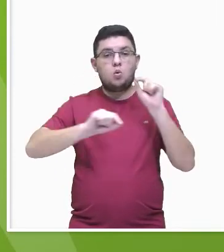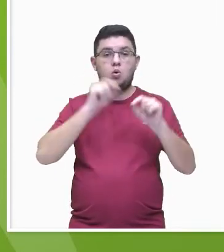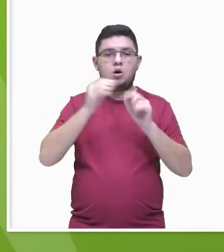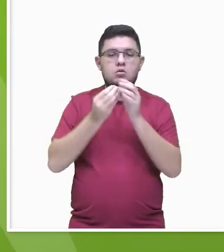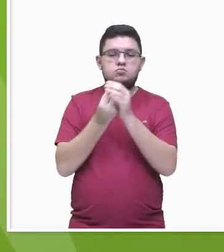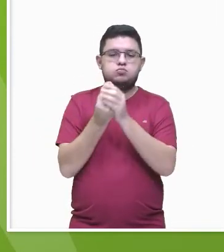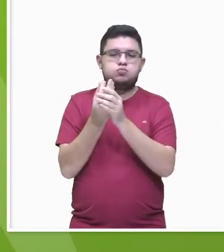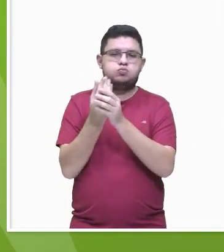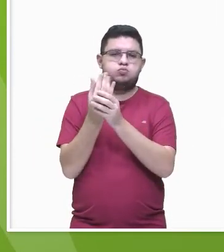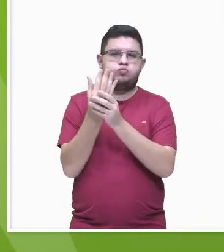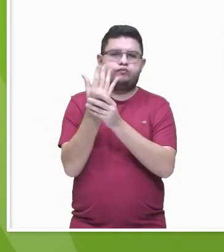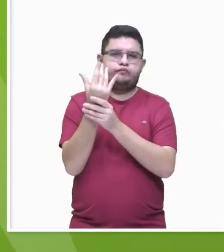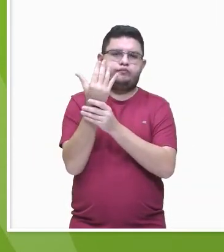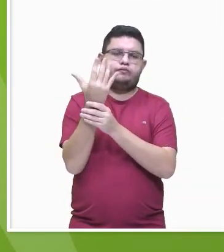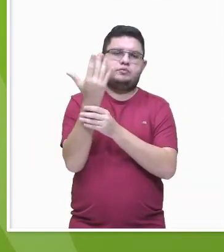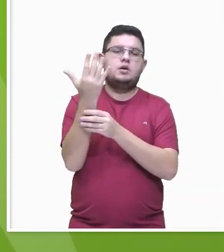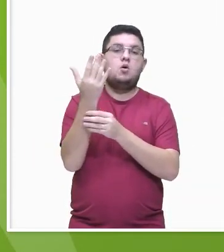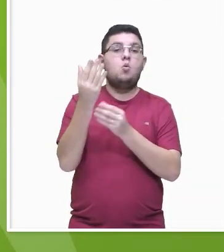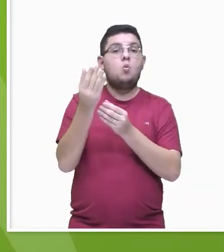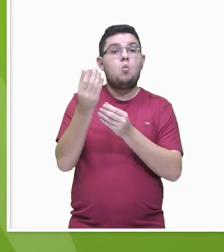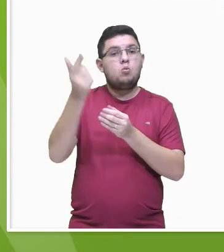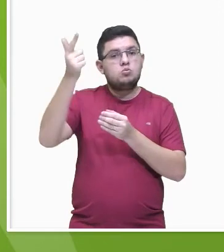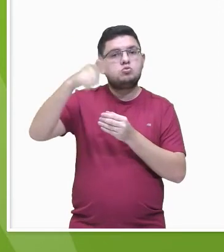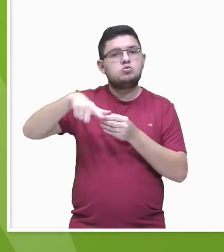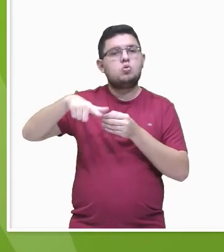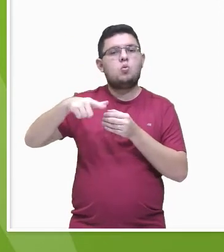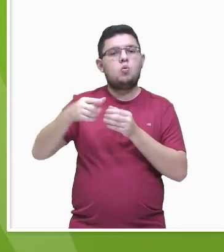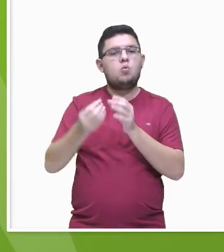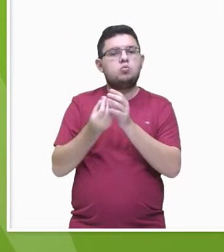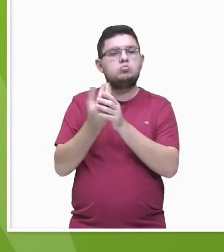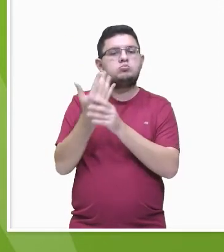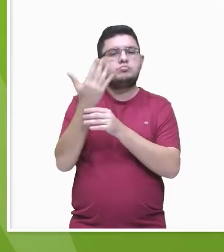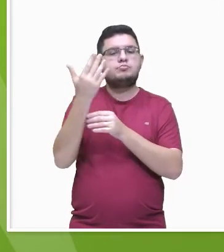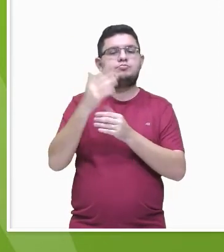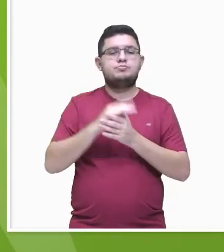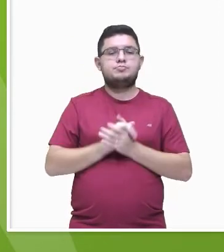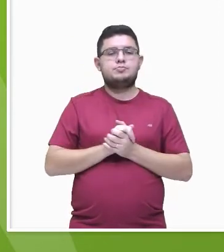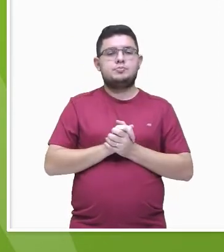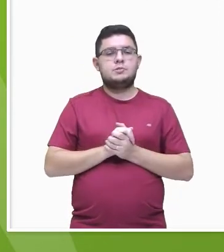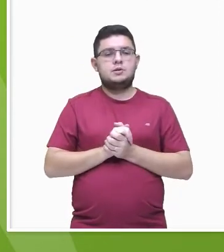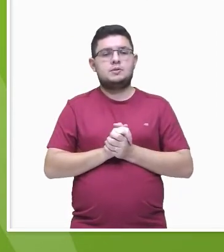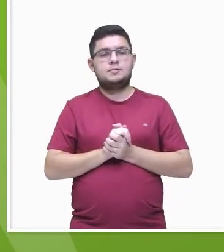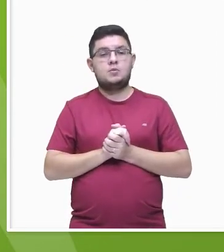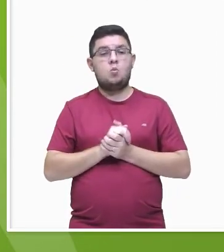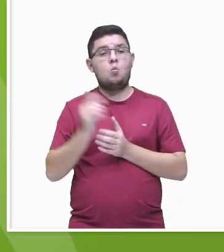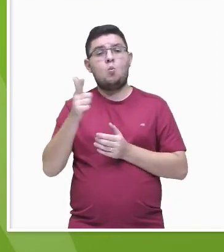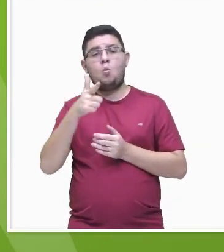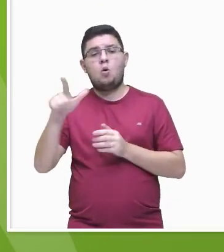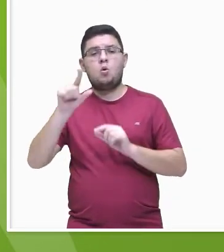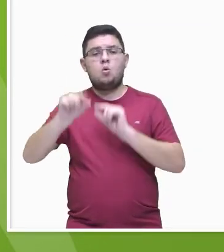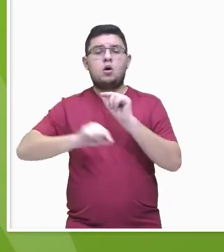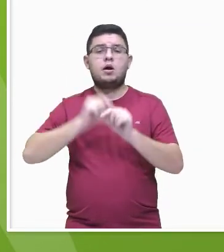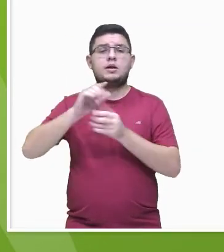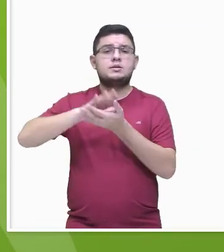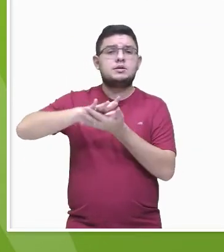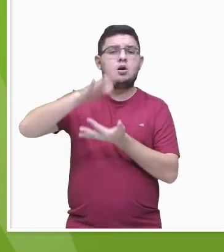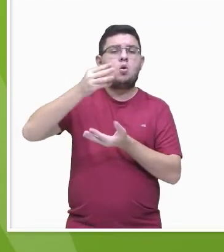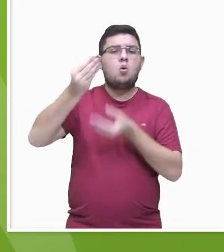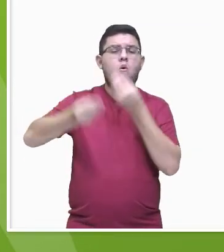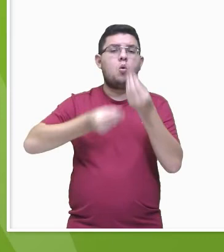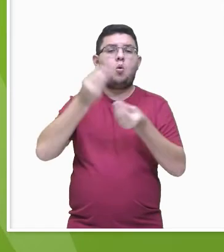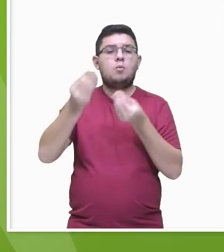corpo, né? Regenerar seria formar de novo, né? Transformar. Outras estrelas do mar